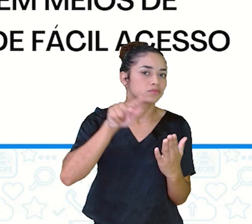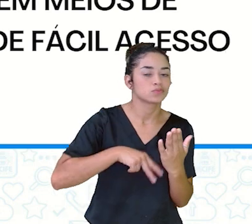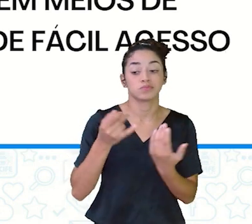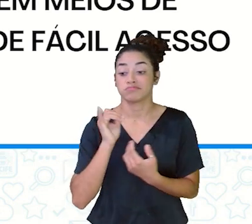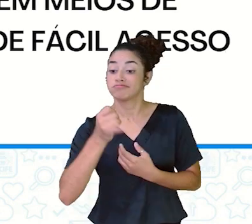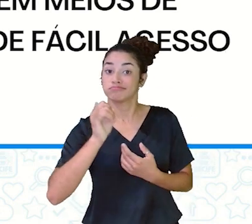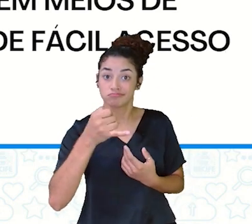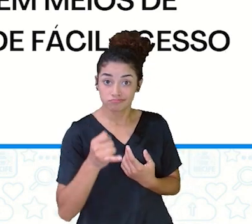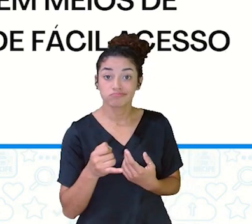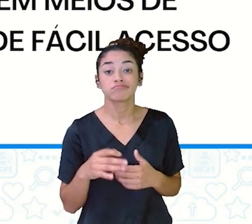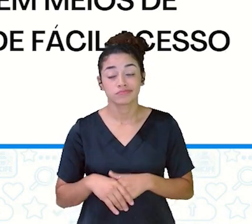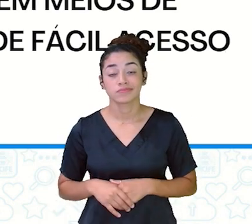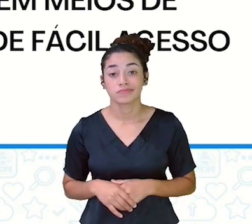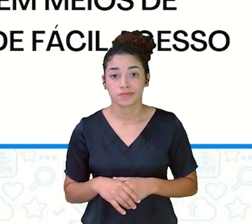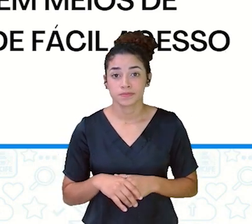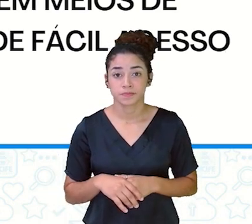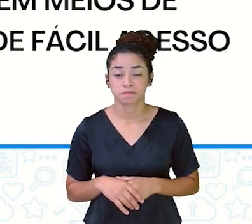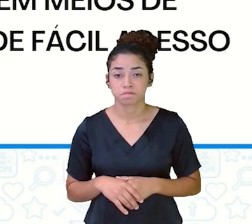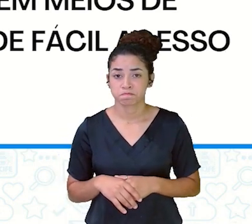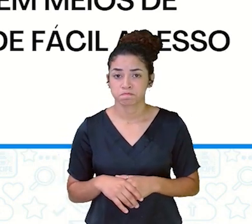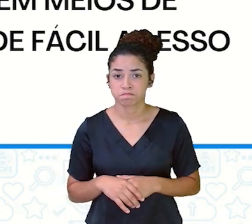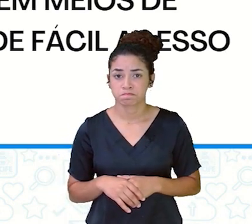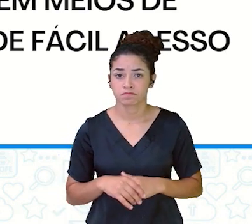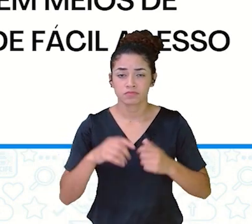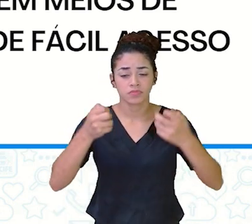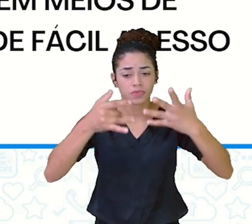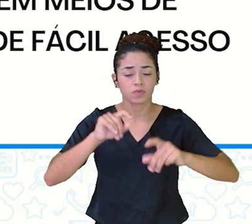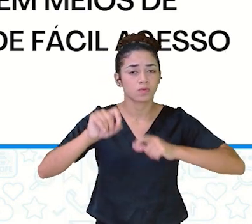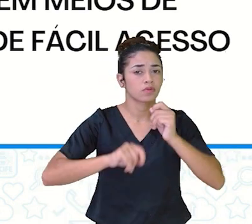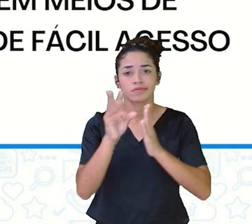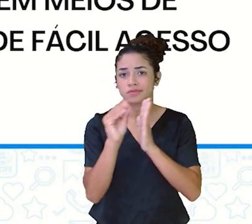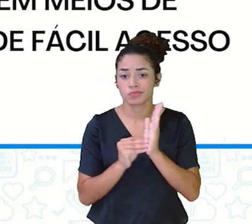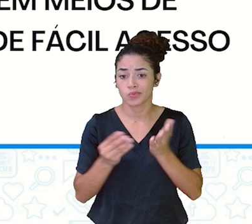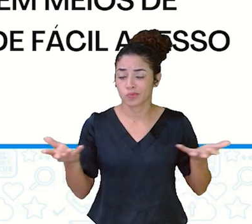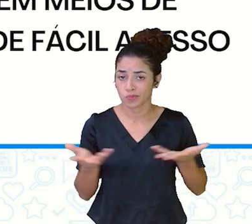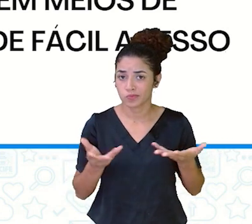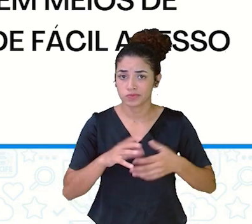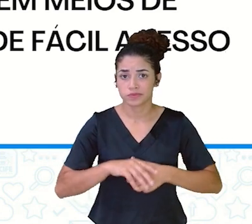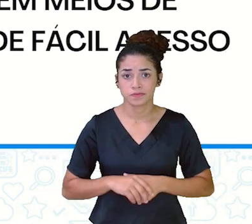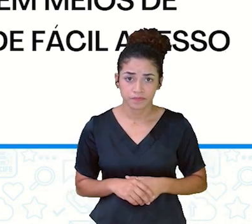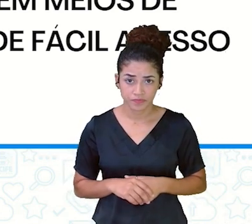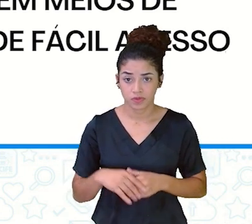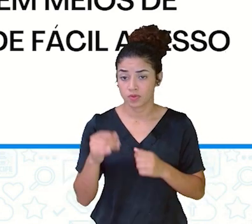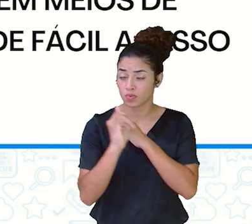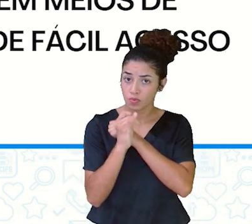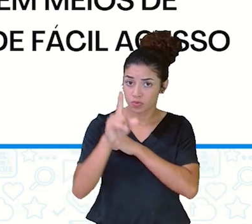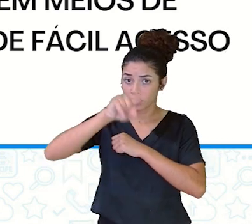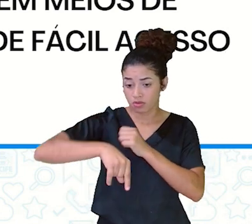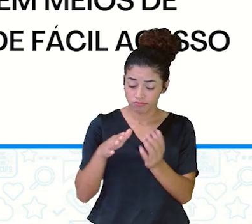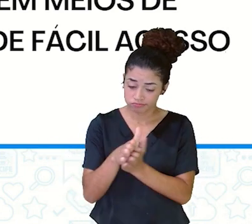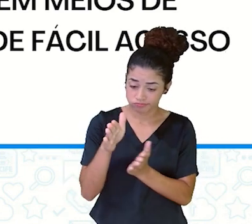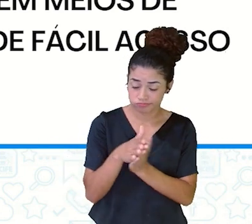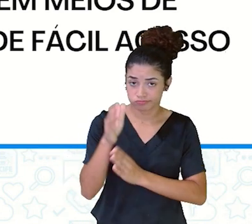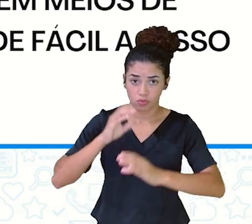narração que está sendo feita, que falam de assuntos atuais. As crônicas costumam ser publicadas em meios